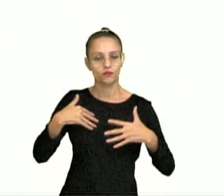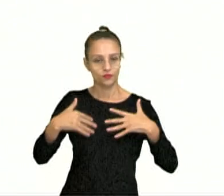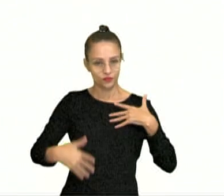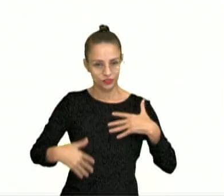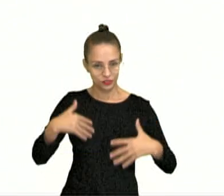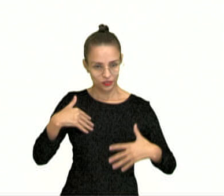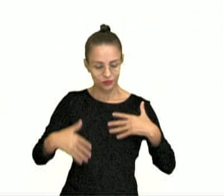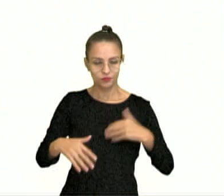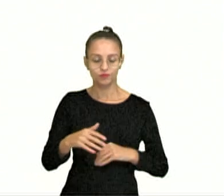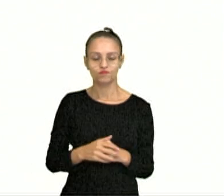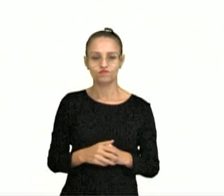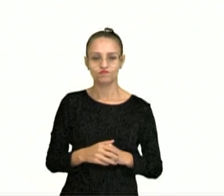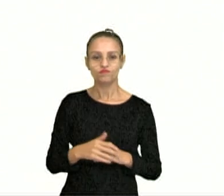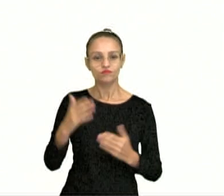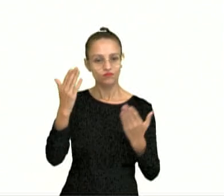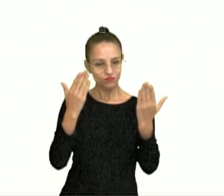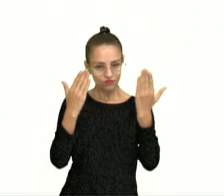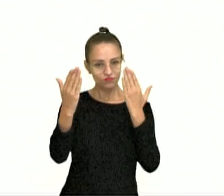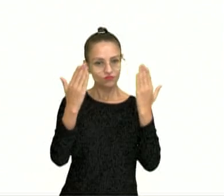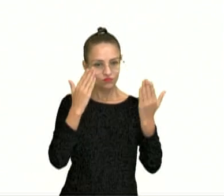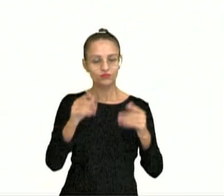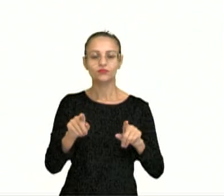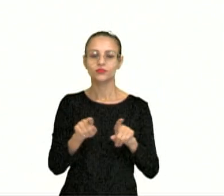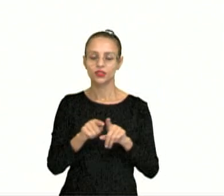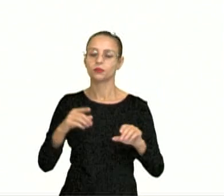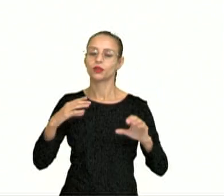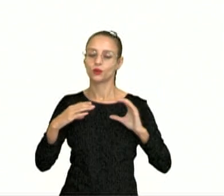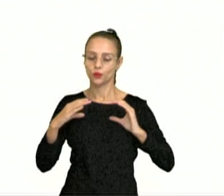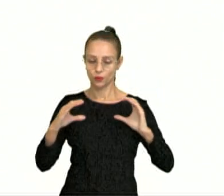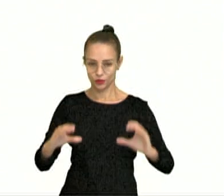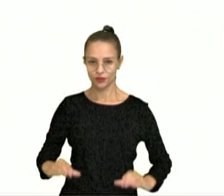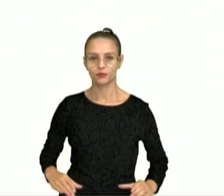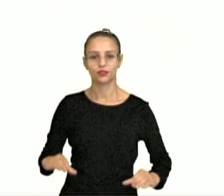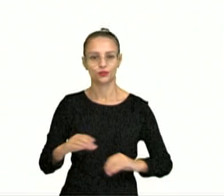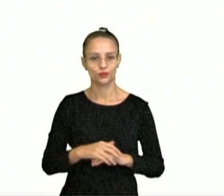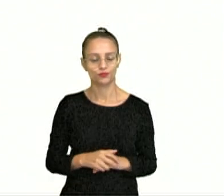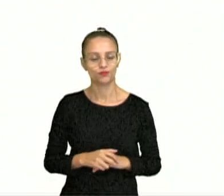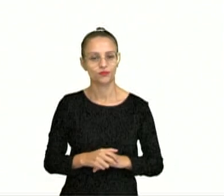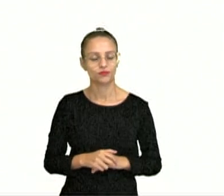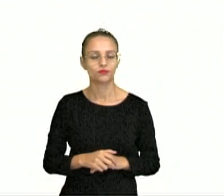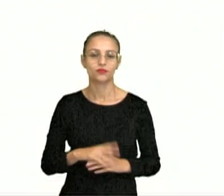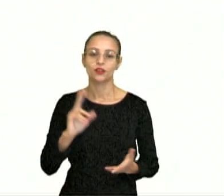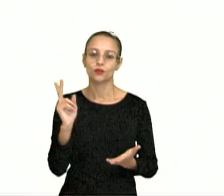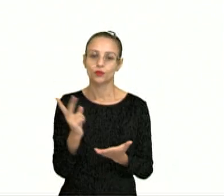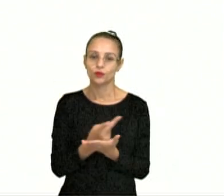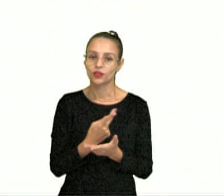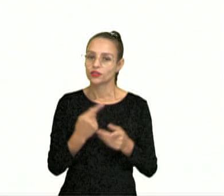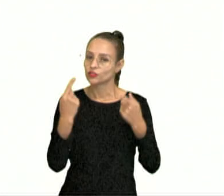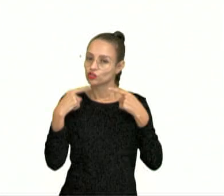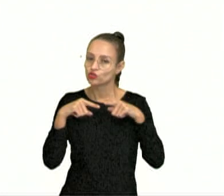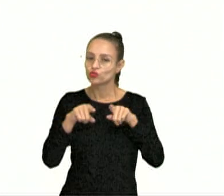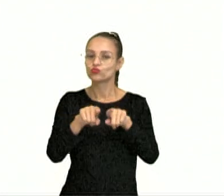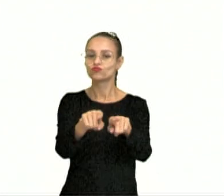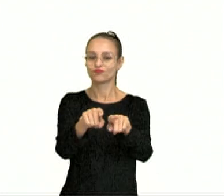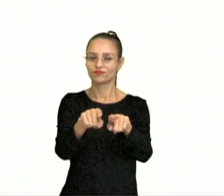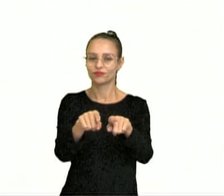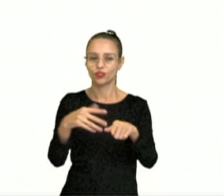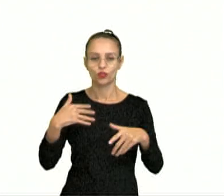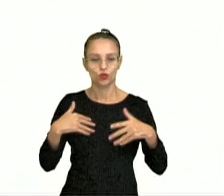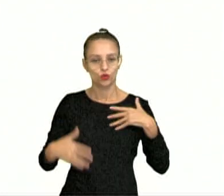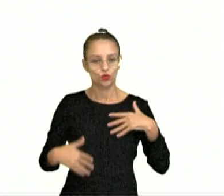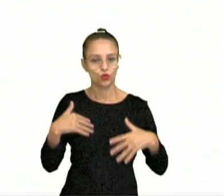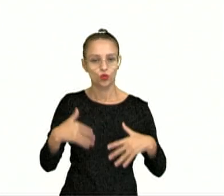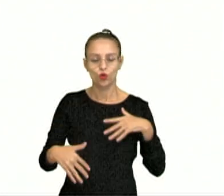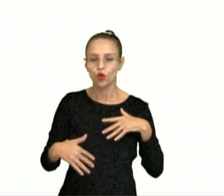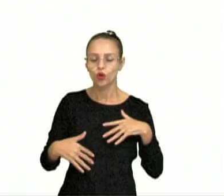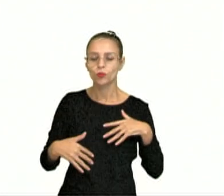físicas, psicológicas e comportamentais. E elas ocorrem juntas e o corpo vai